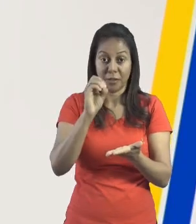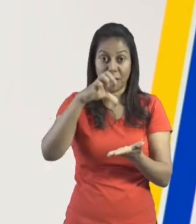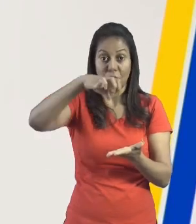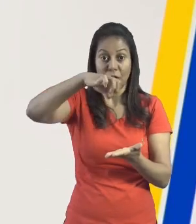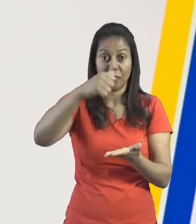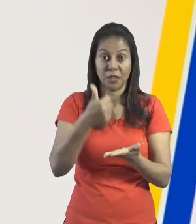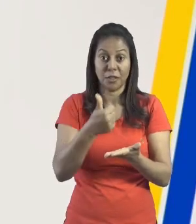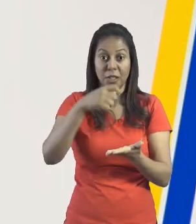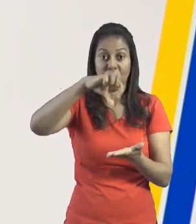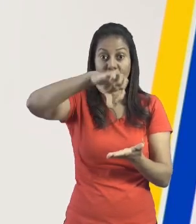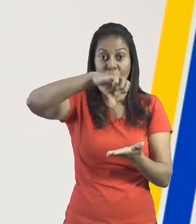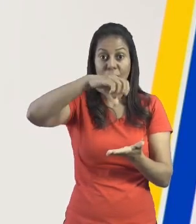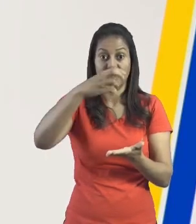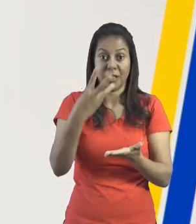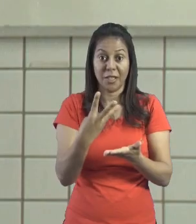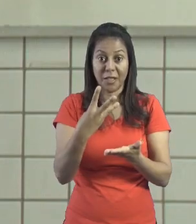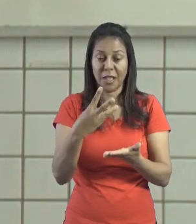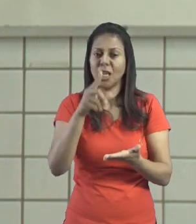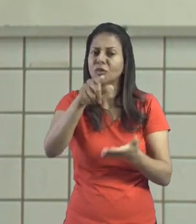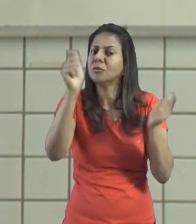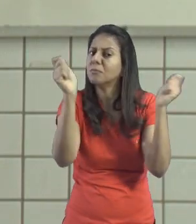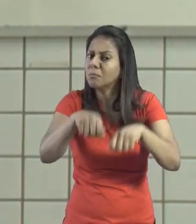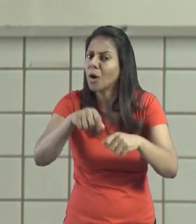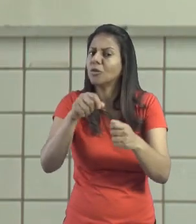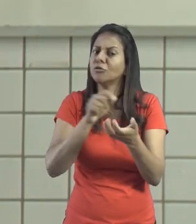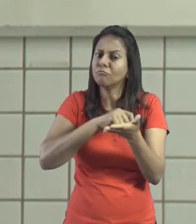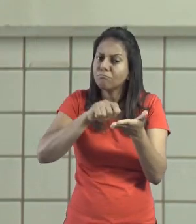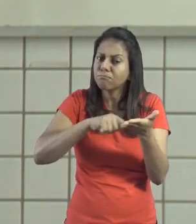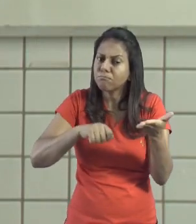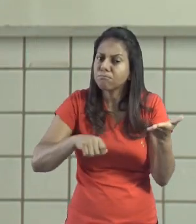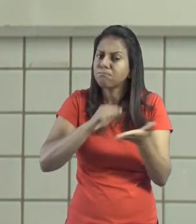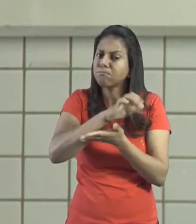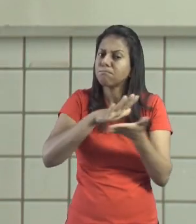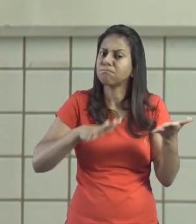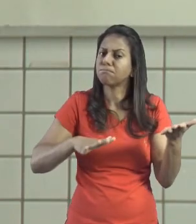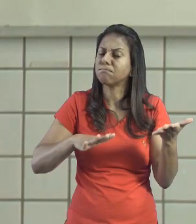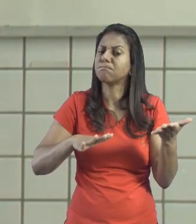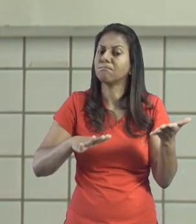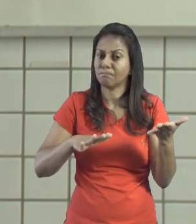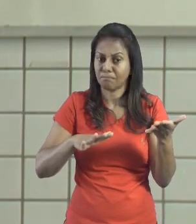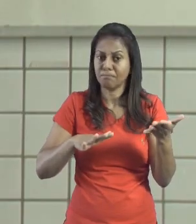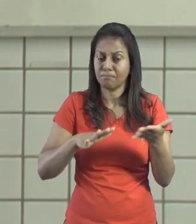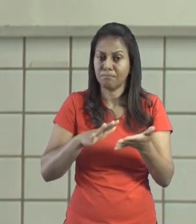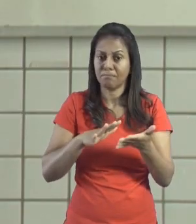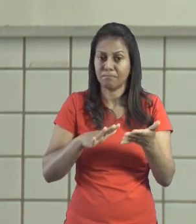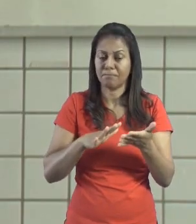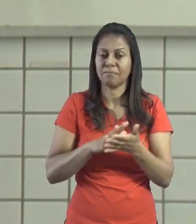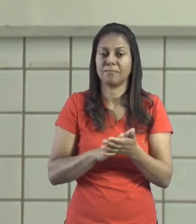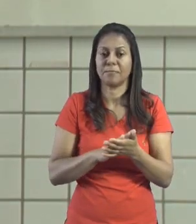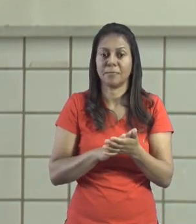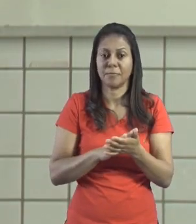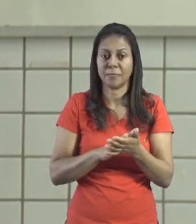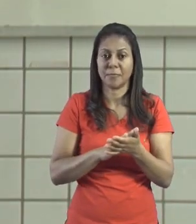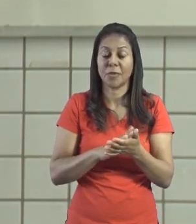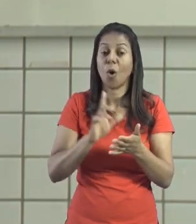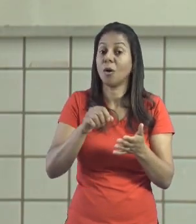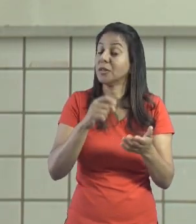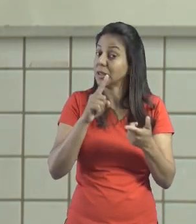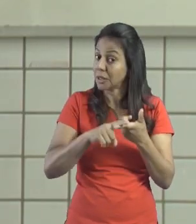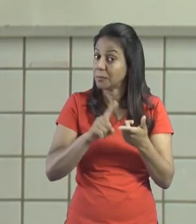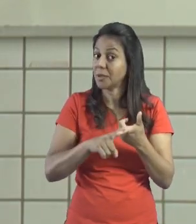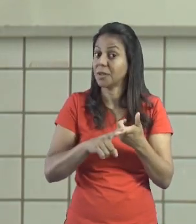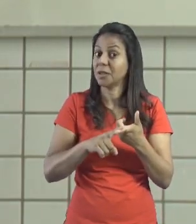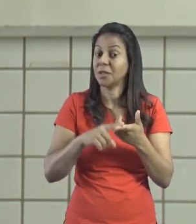91 e 93, você pode conferir como melhor fazer essas atividades ou também